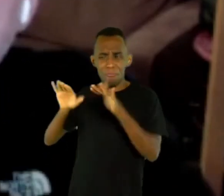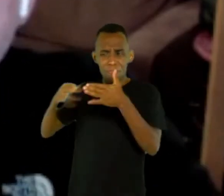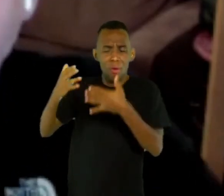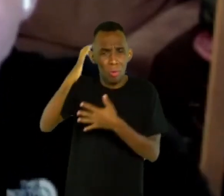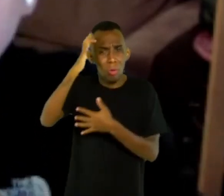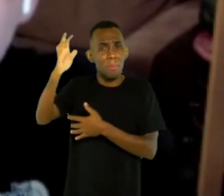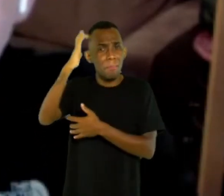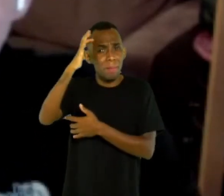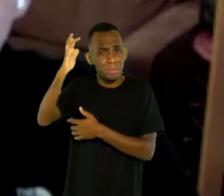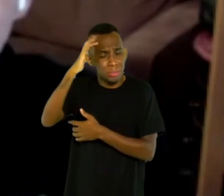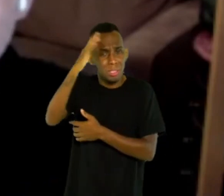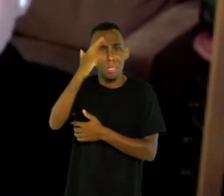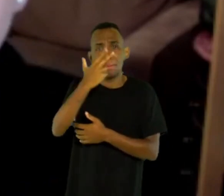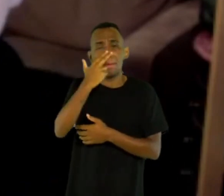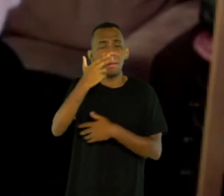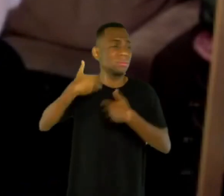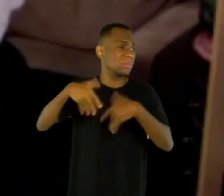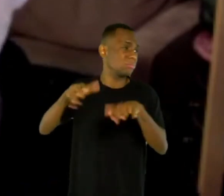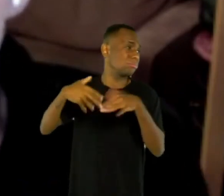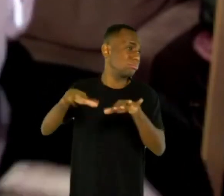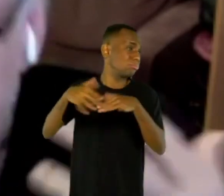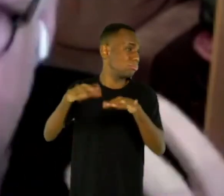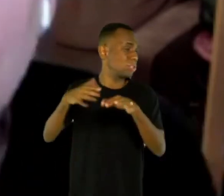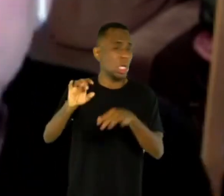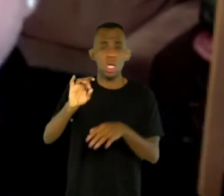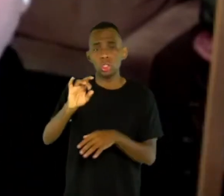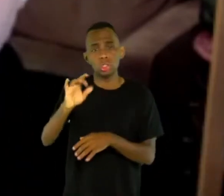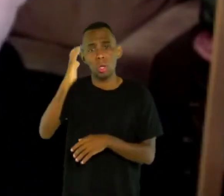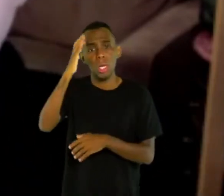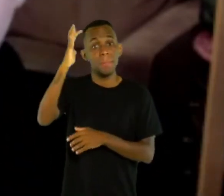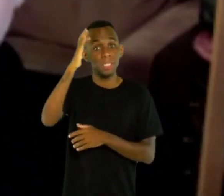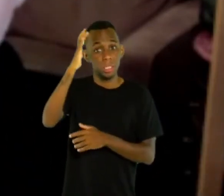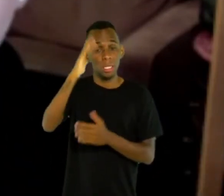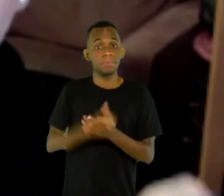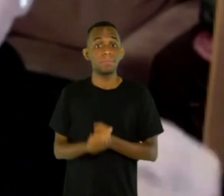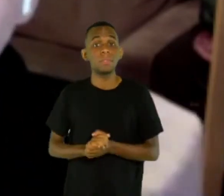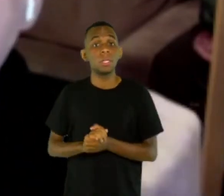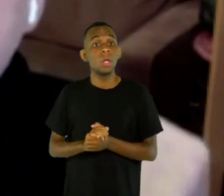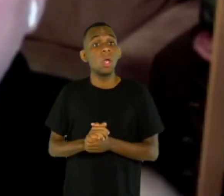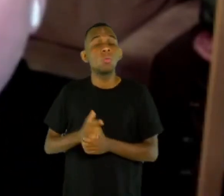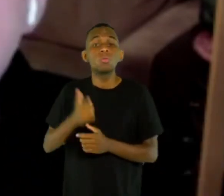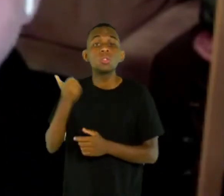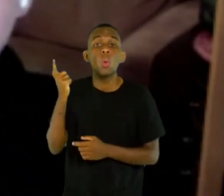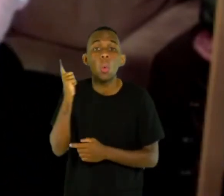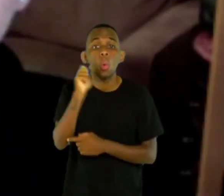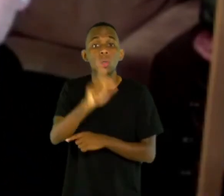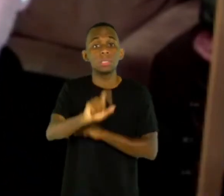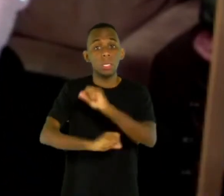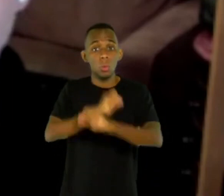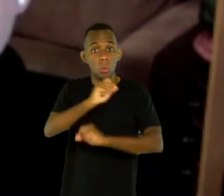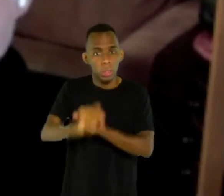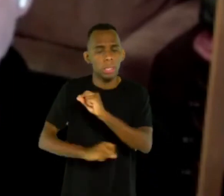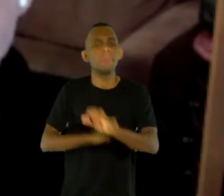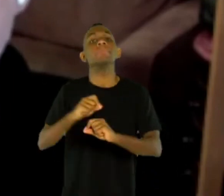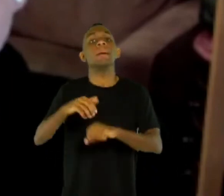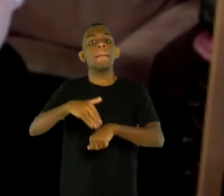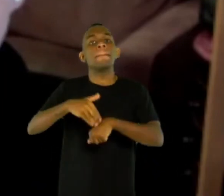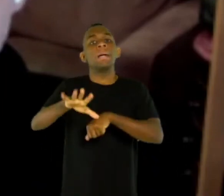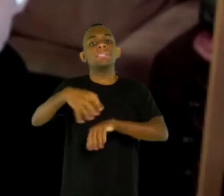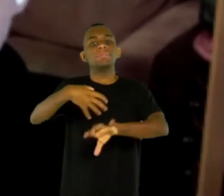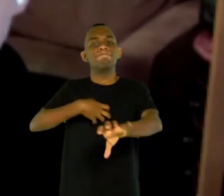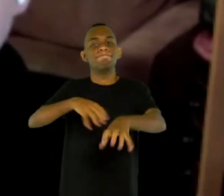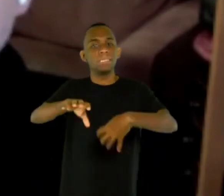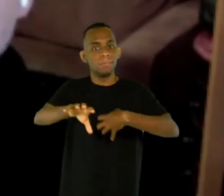pouco deixa a alma das pessoas falar, você consegue, de alguma forma, mais empatia